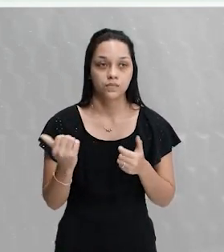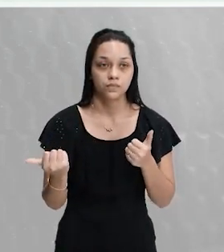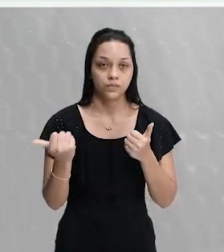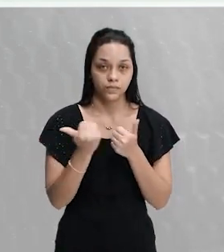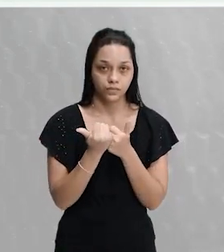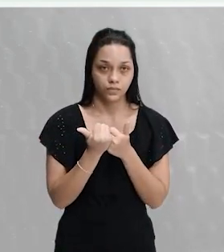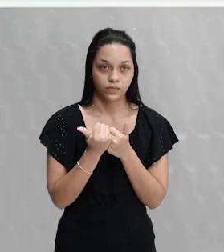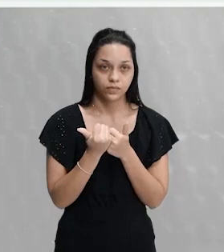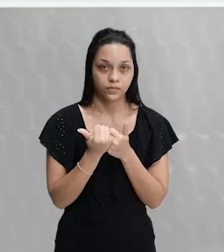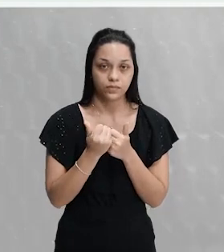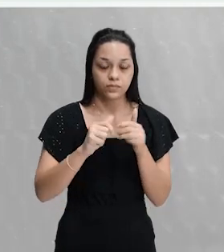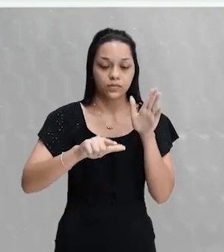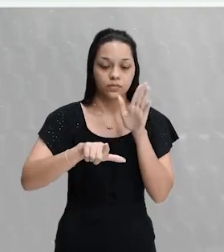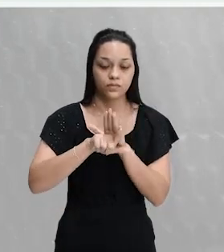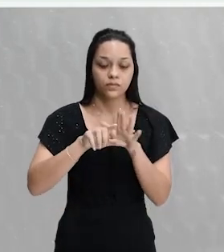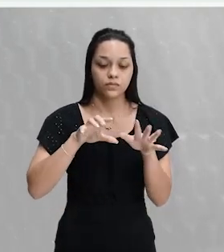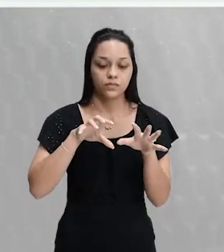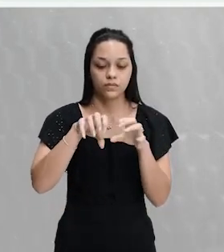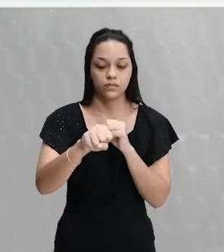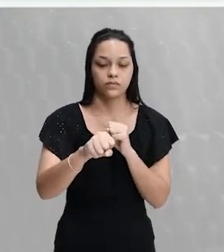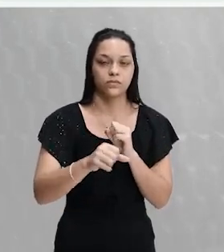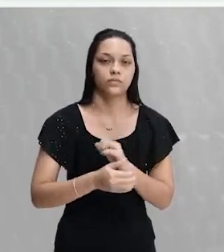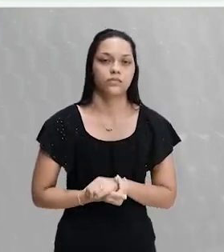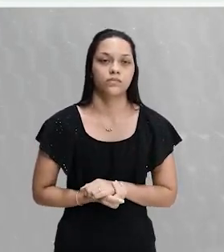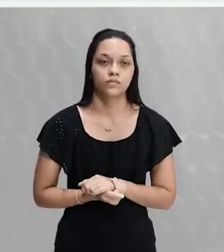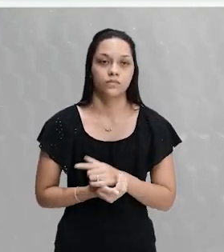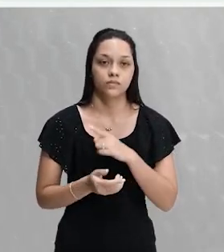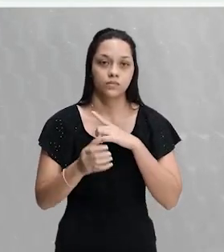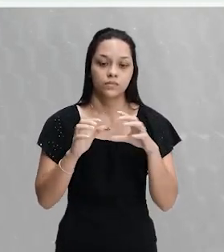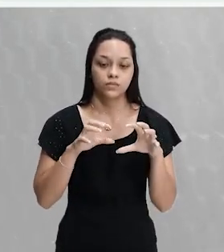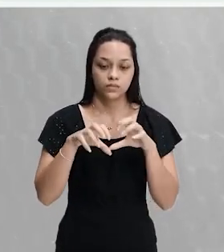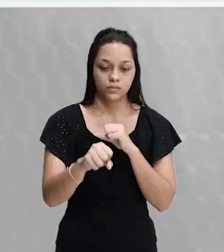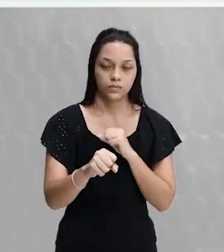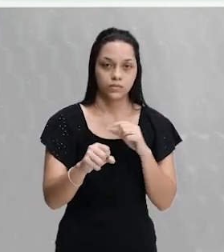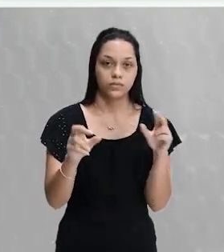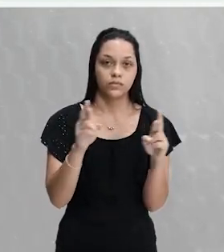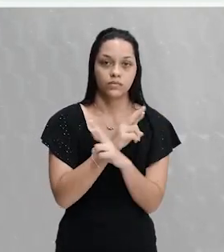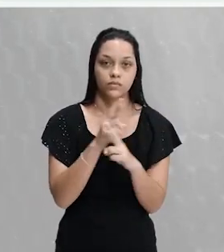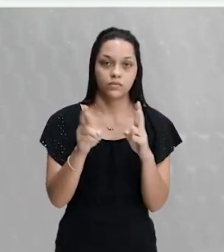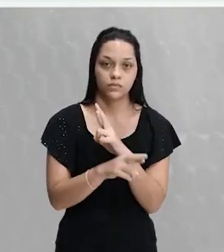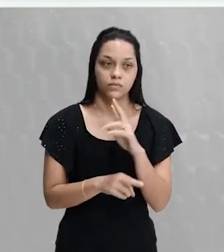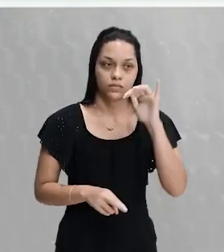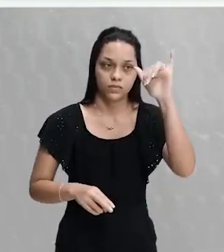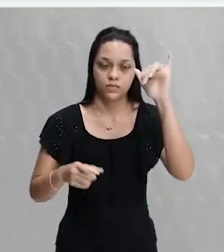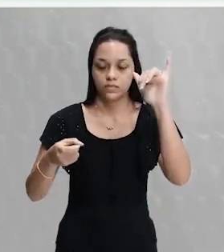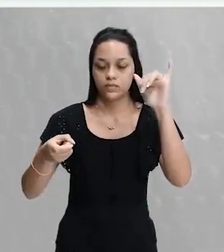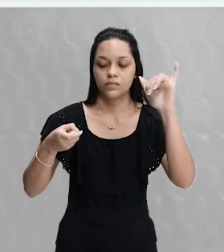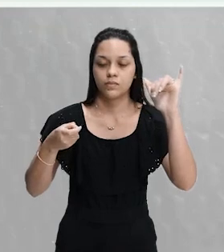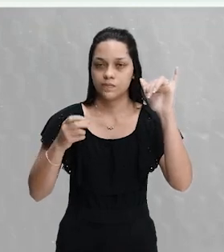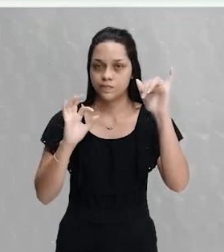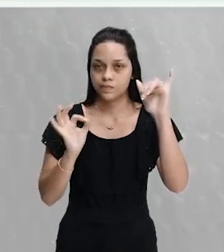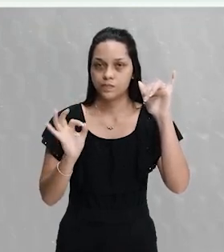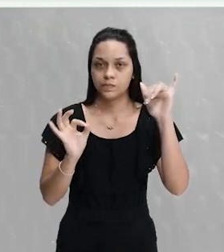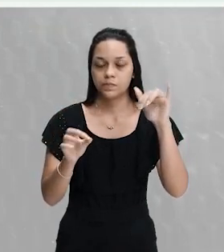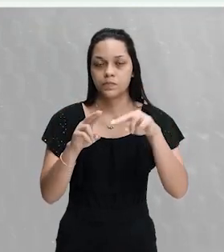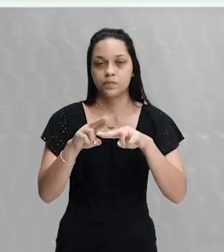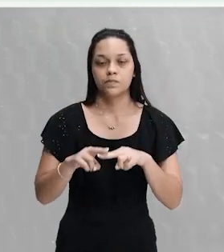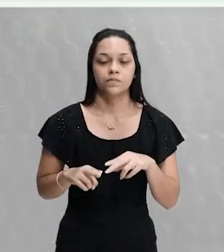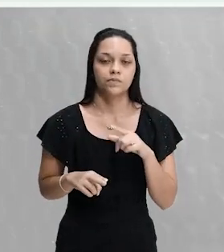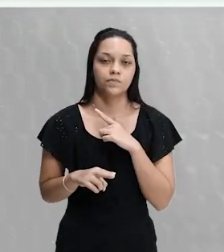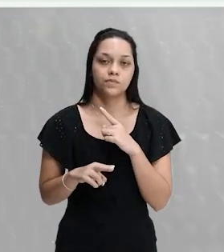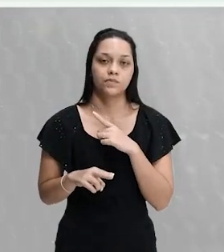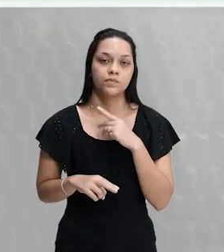substituir aqui na lei de formação. Tá? A lei de formação é a lei que associa o y ao x. Certo? Então, aqui vai